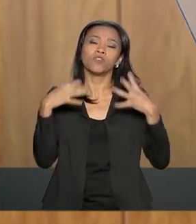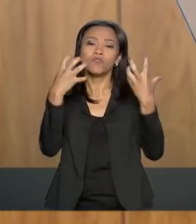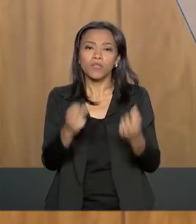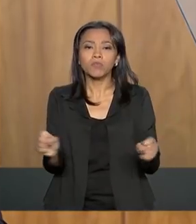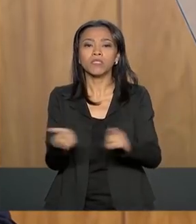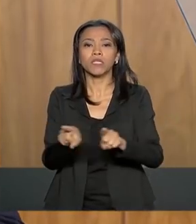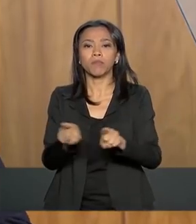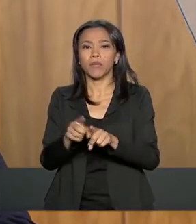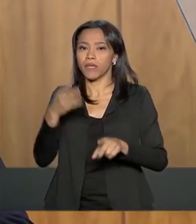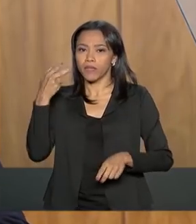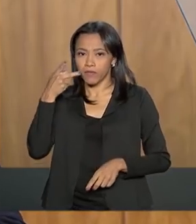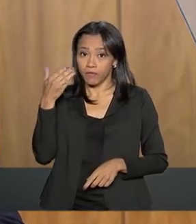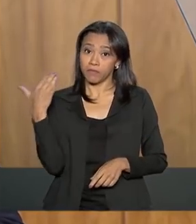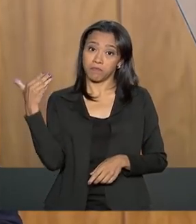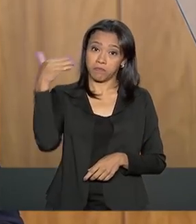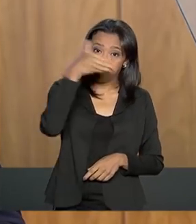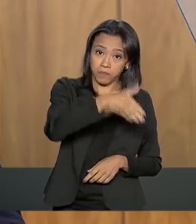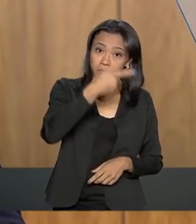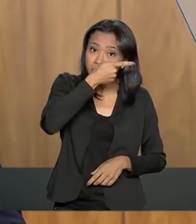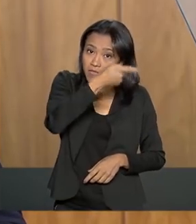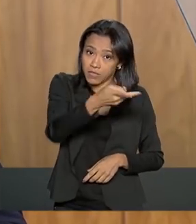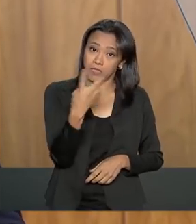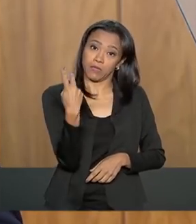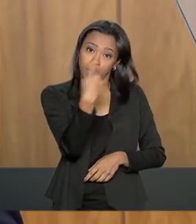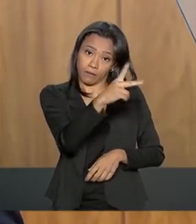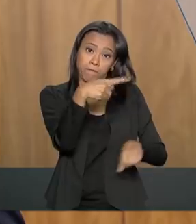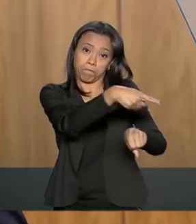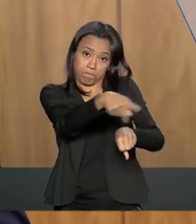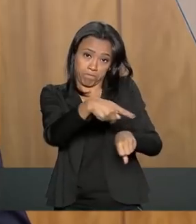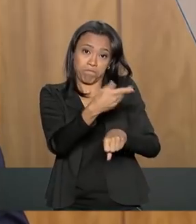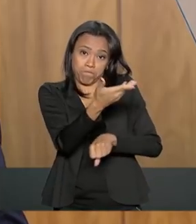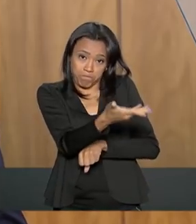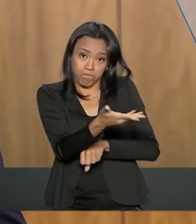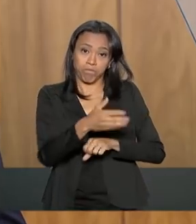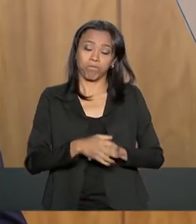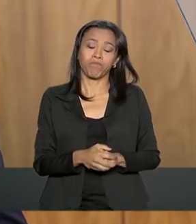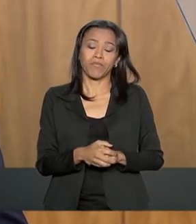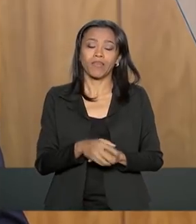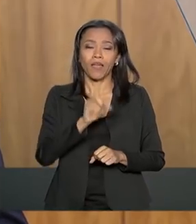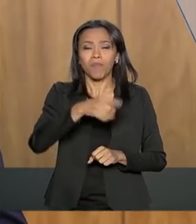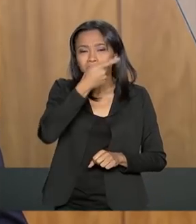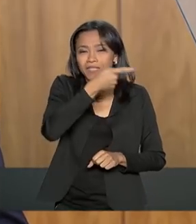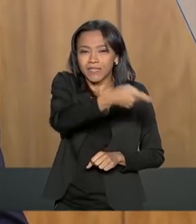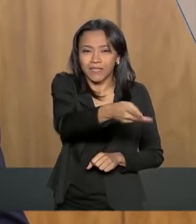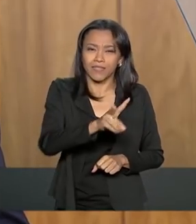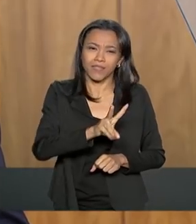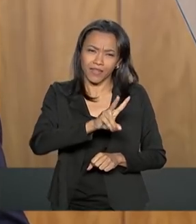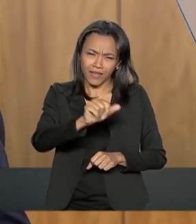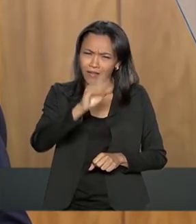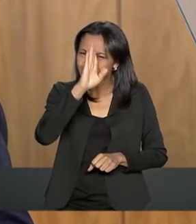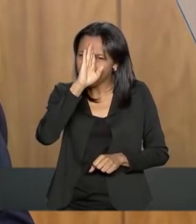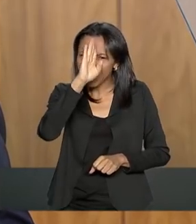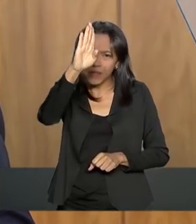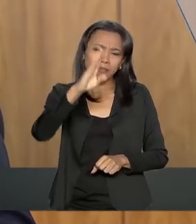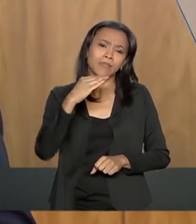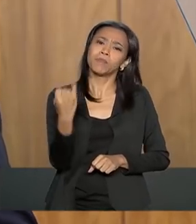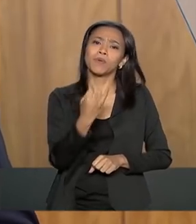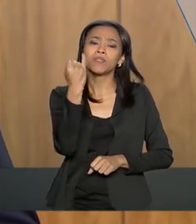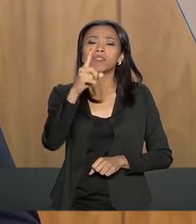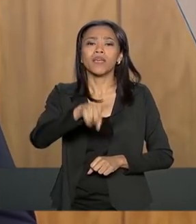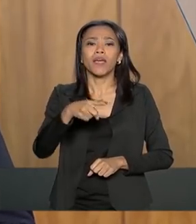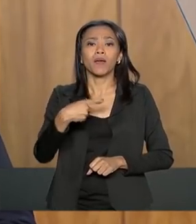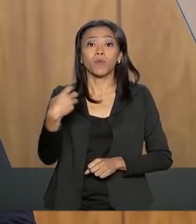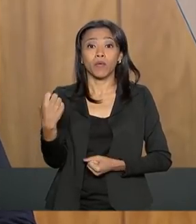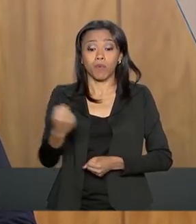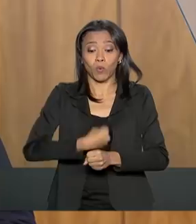visita ao Abdo, né? E essa visita, com toda certeza, será na pedra fundamental de uma das pontes